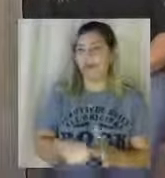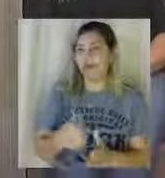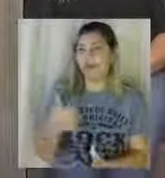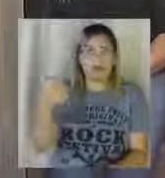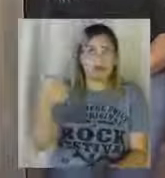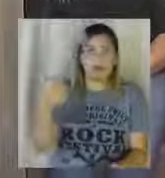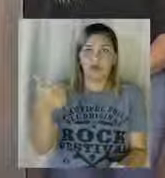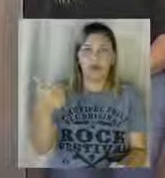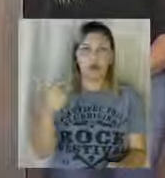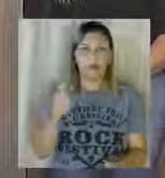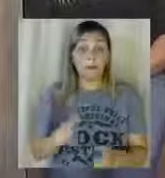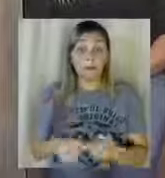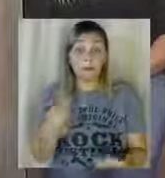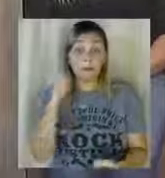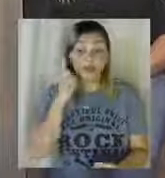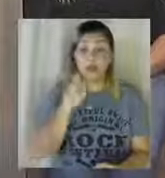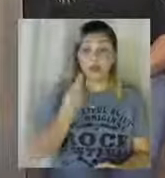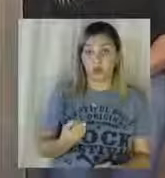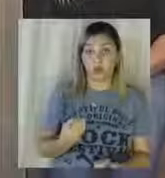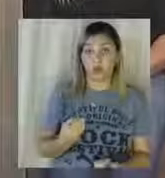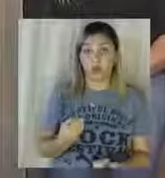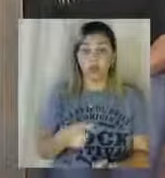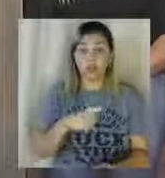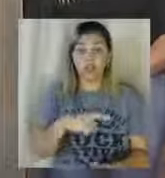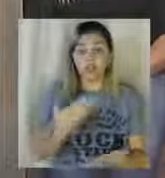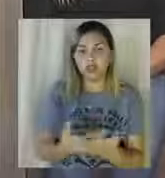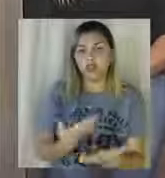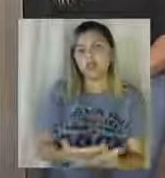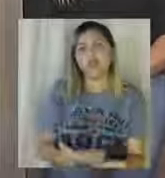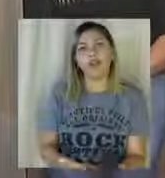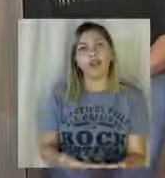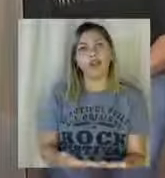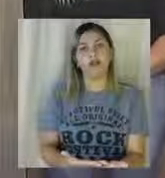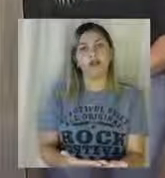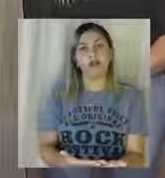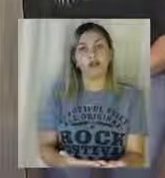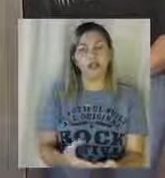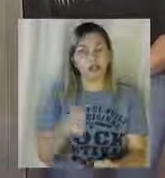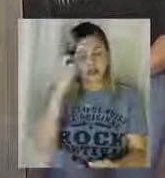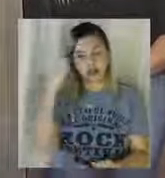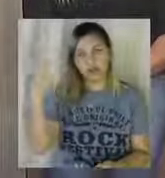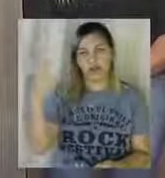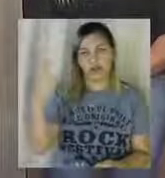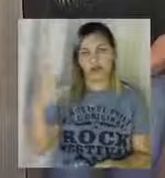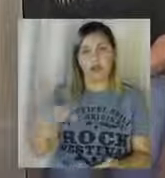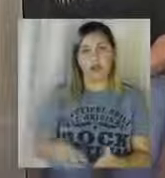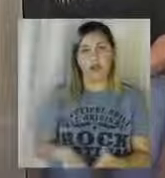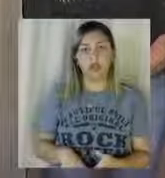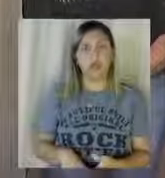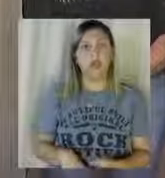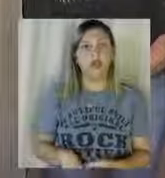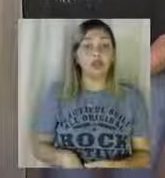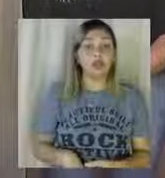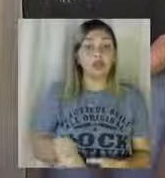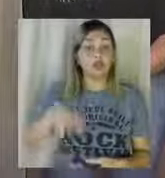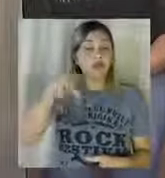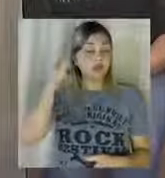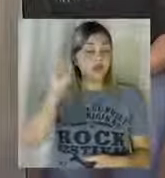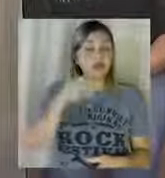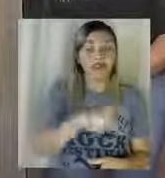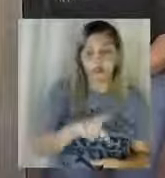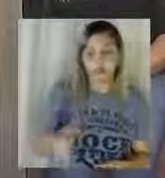tem capacidade, tem que se esforçar, estudar. A língua portuguesa é difícil para todo mundo, ouvinte também, para professores,